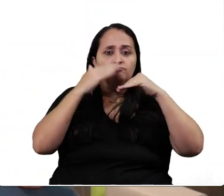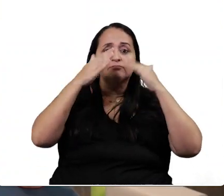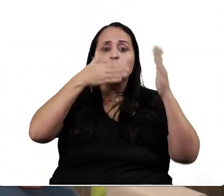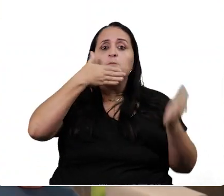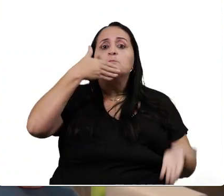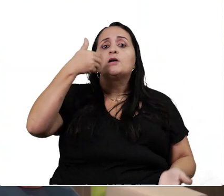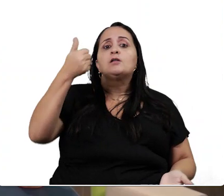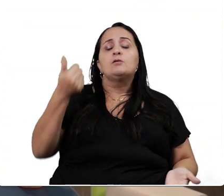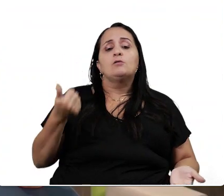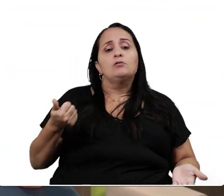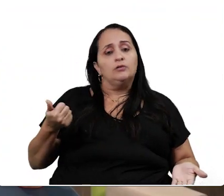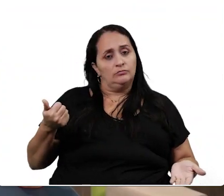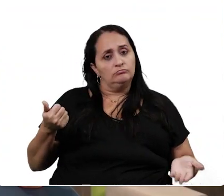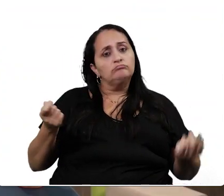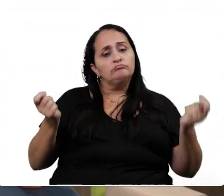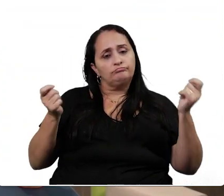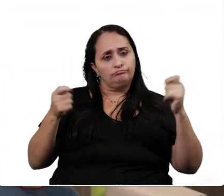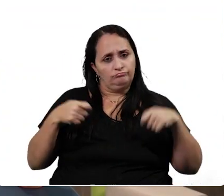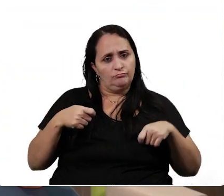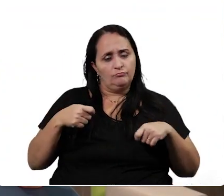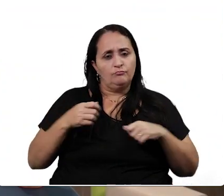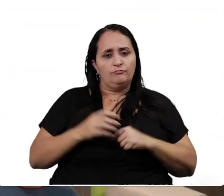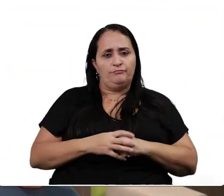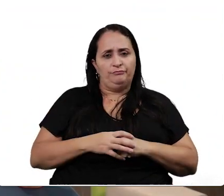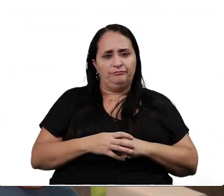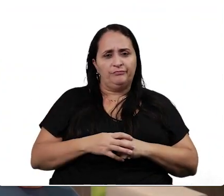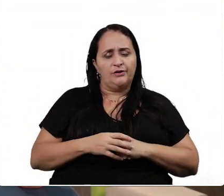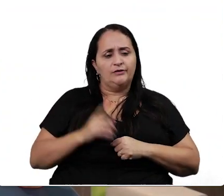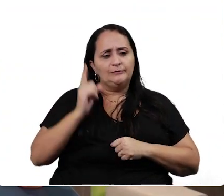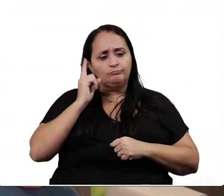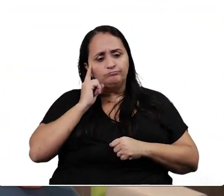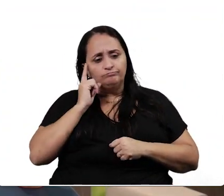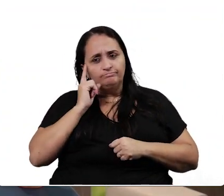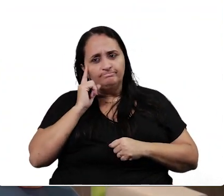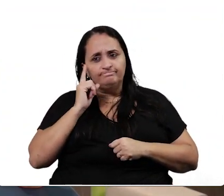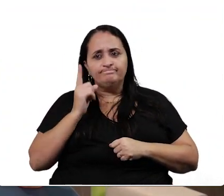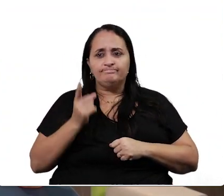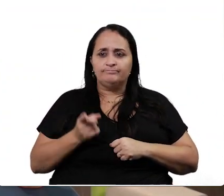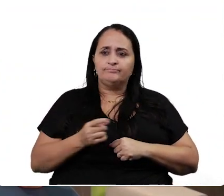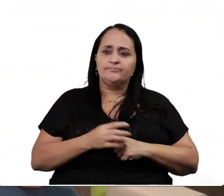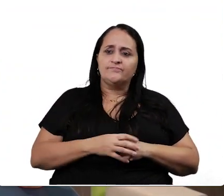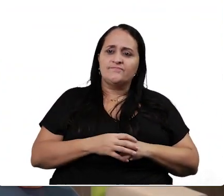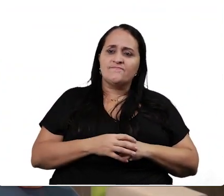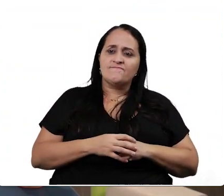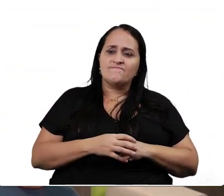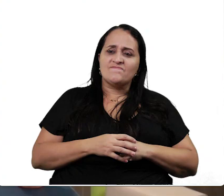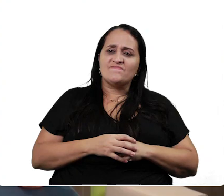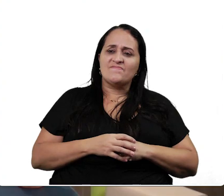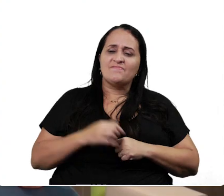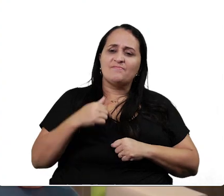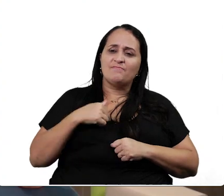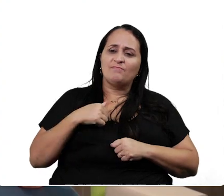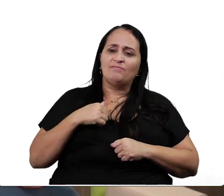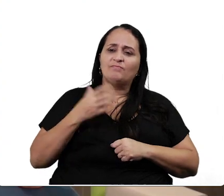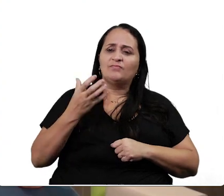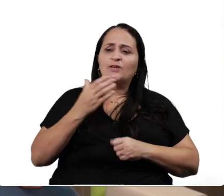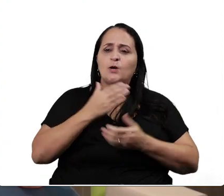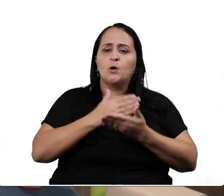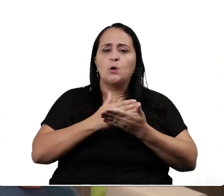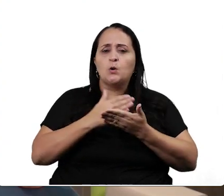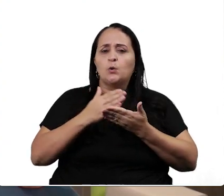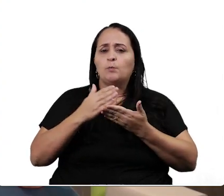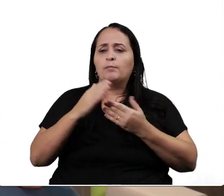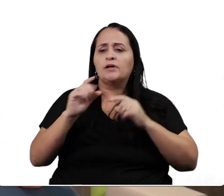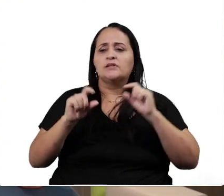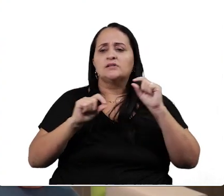nosso desempenho. E uma revisão é importante para isso, tá bom? Então, eu quero começar essa revisão